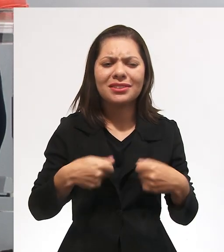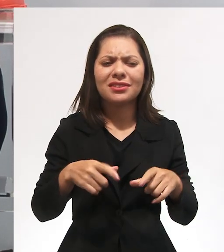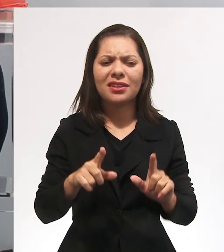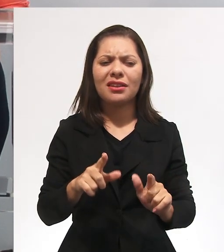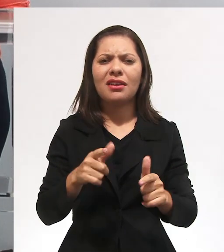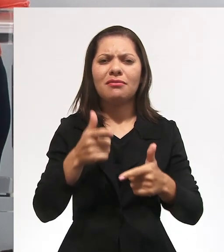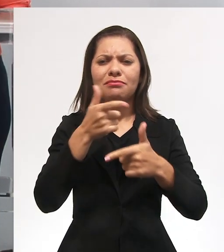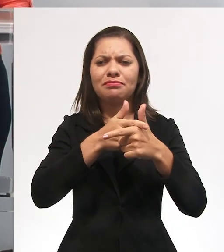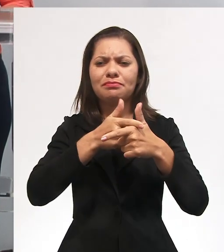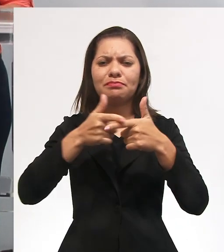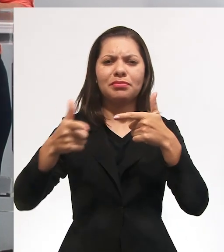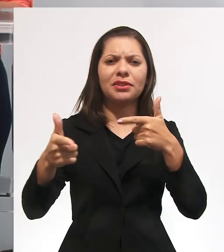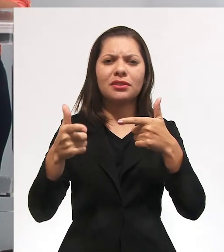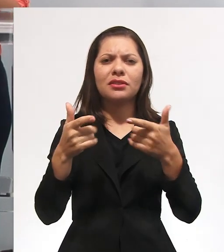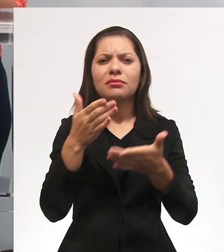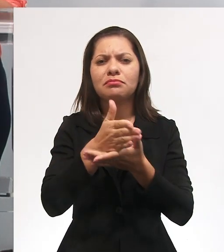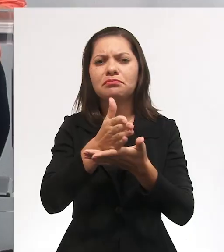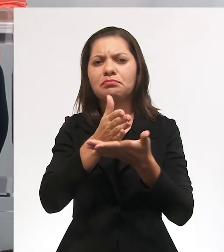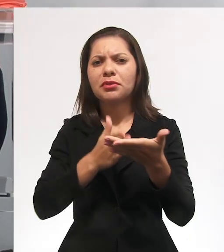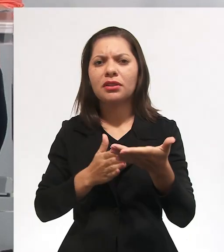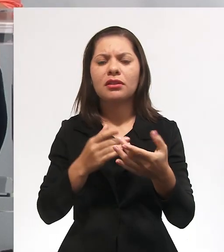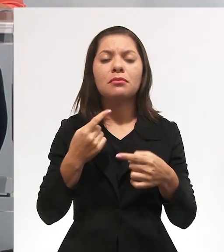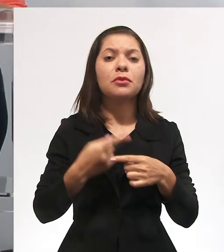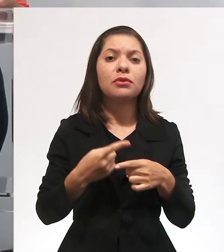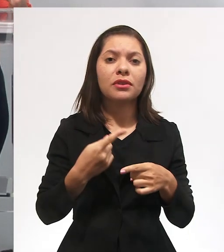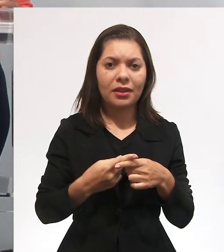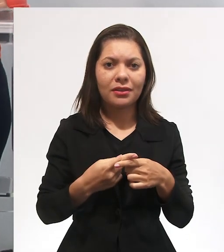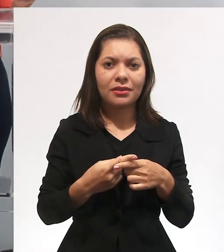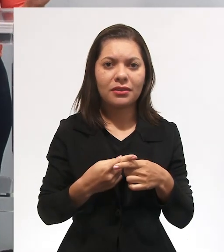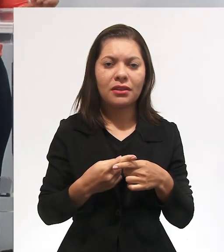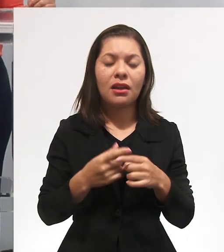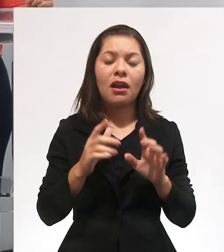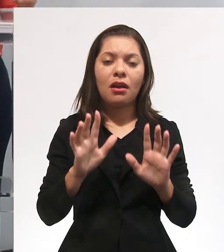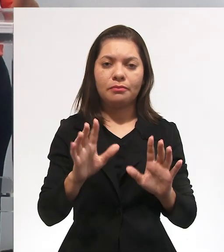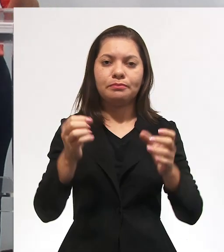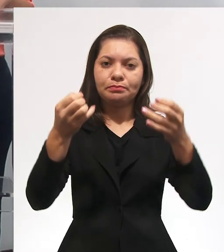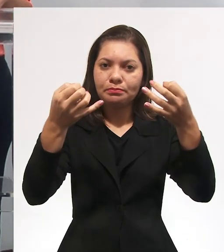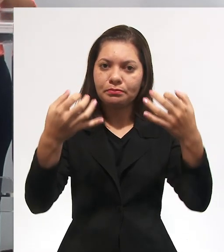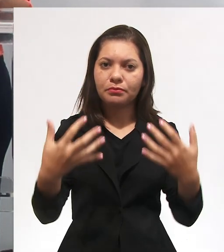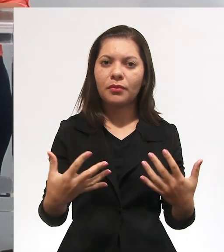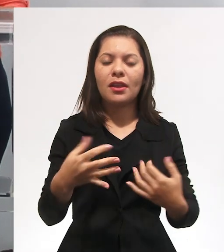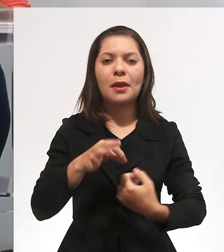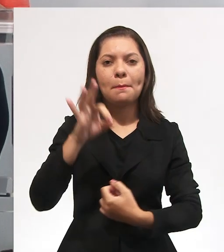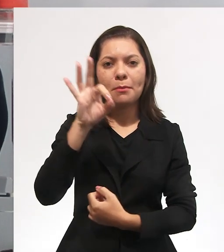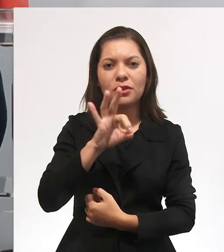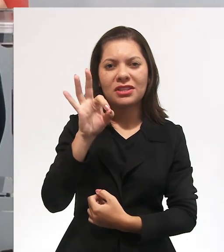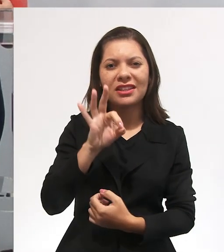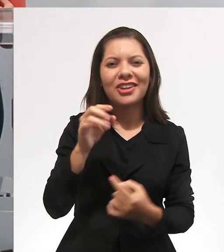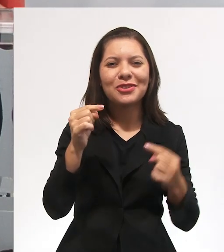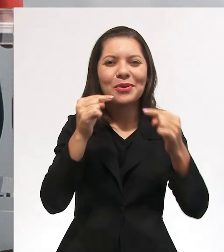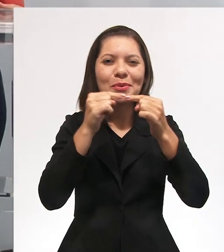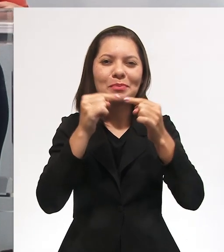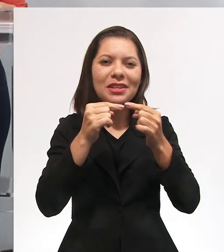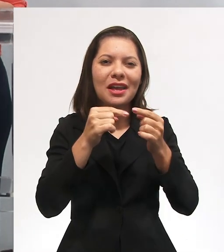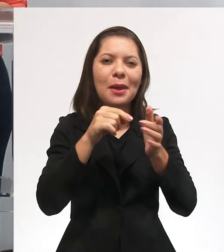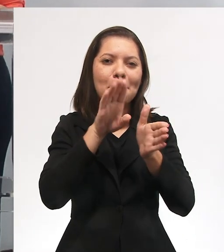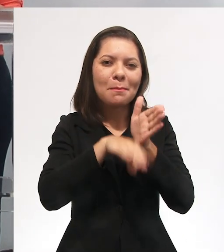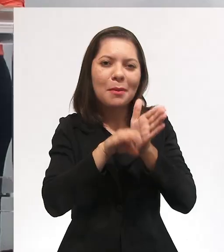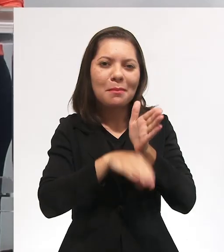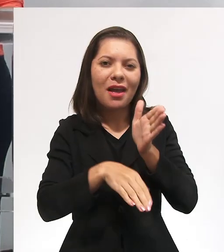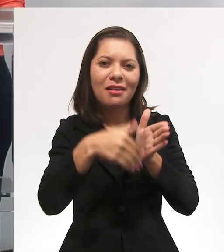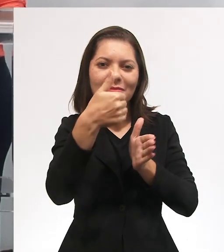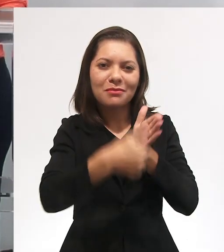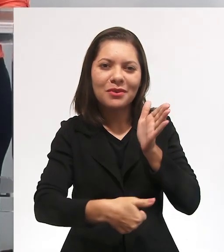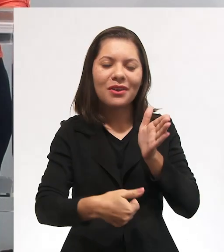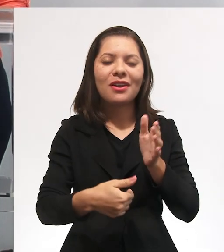que a necessidade? Se vocês já perceberam, as porcentagens é muito vista em promoções, é